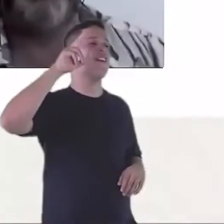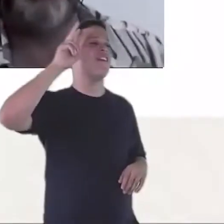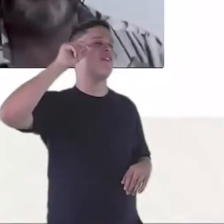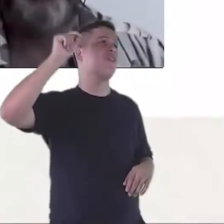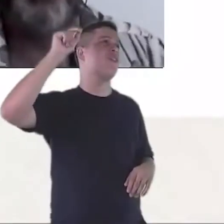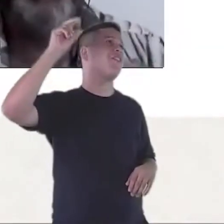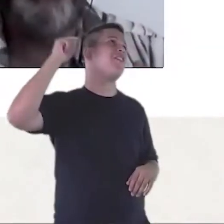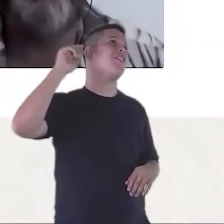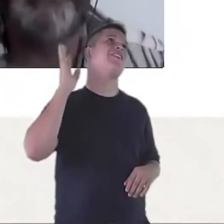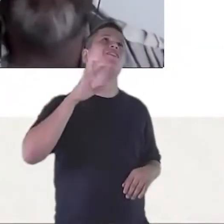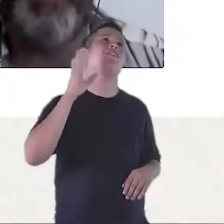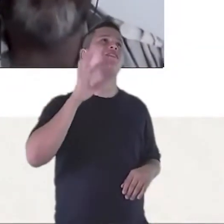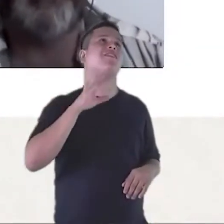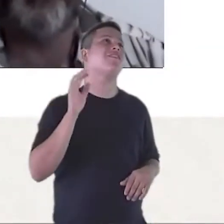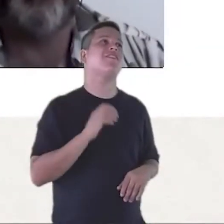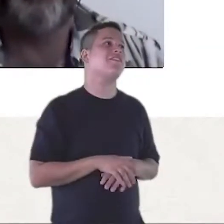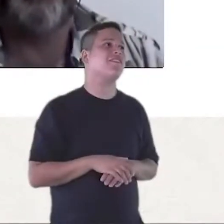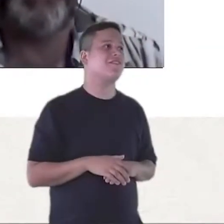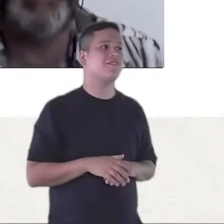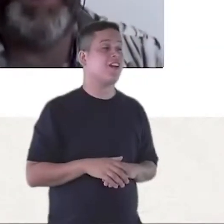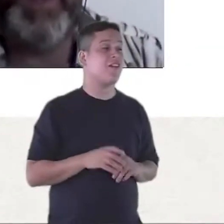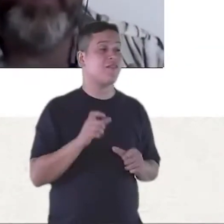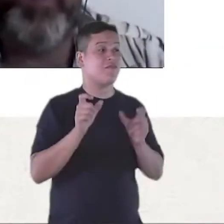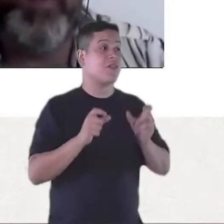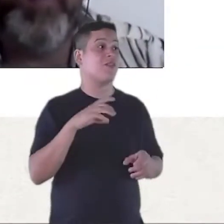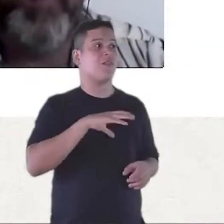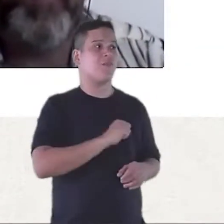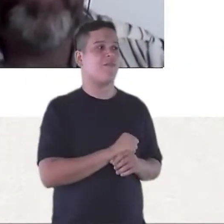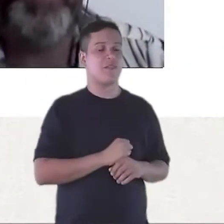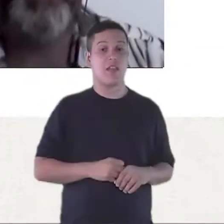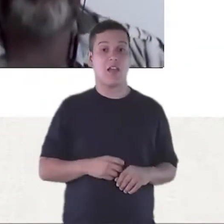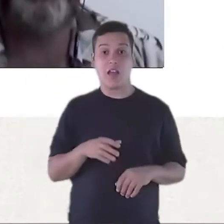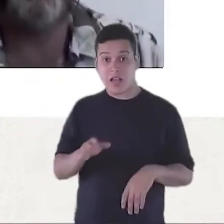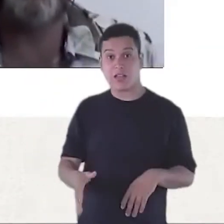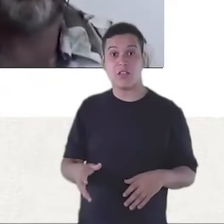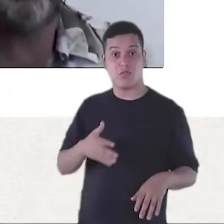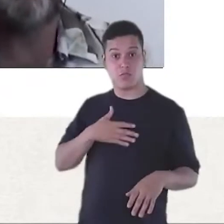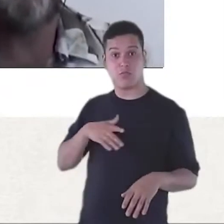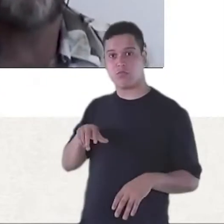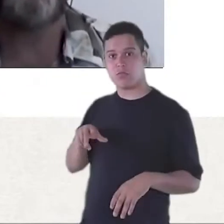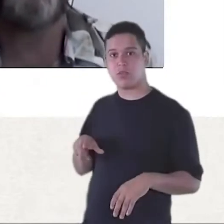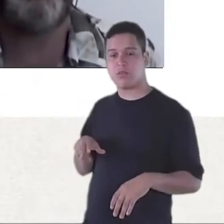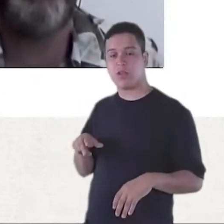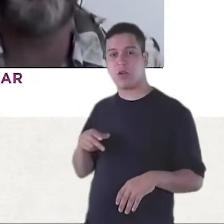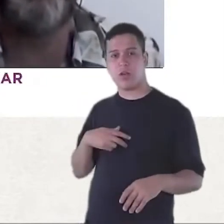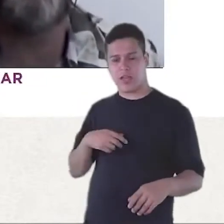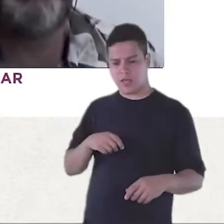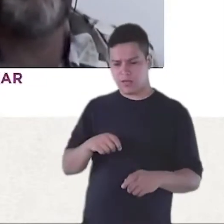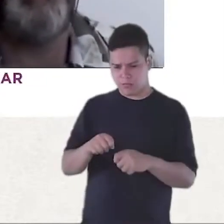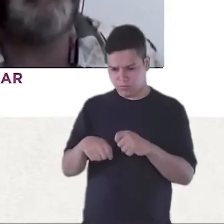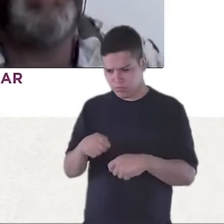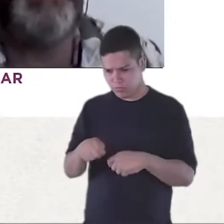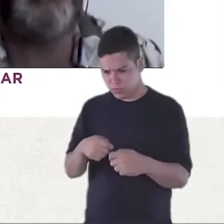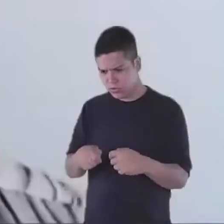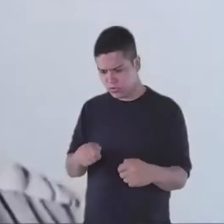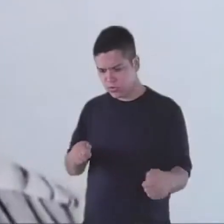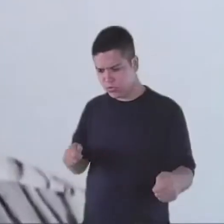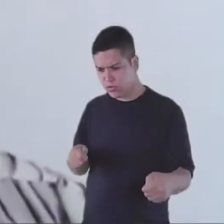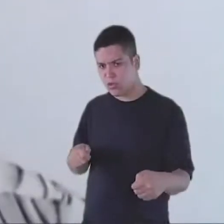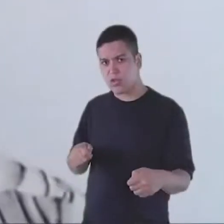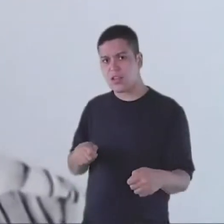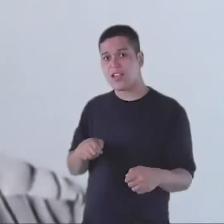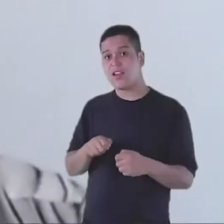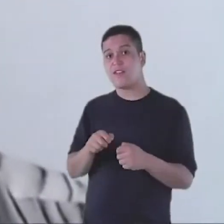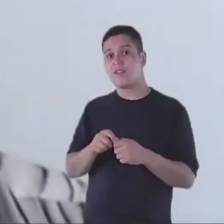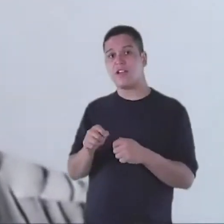Pelé. Aí o Rodrigo não amarrou o cadarço junto ao couro, mas atrás das